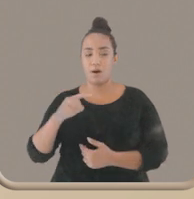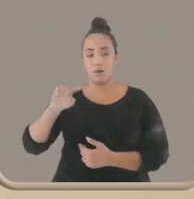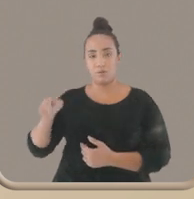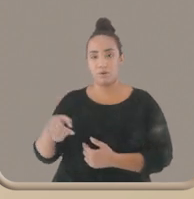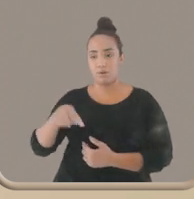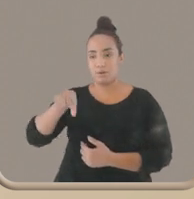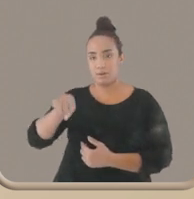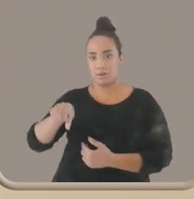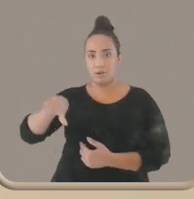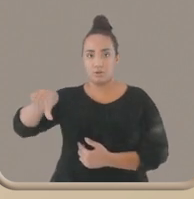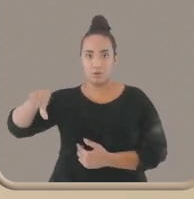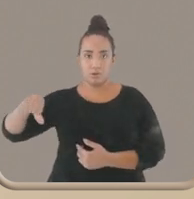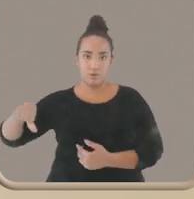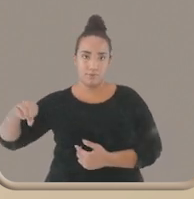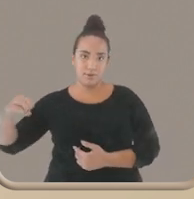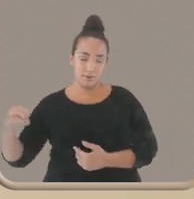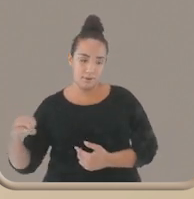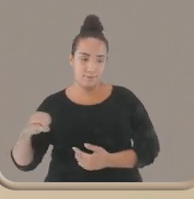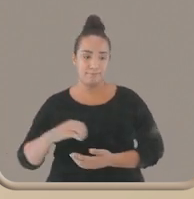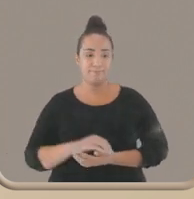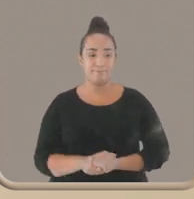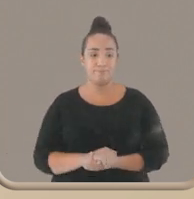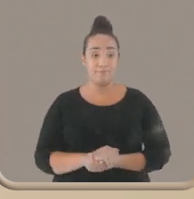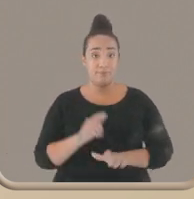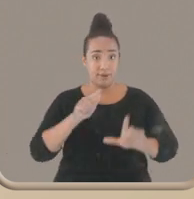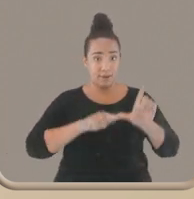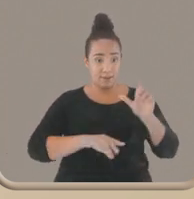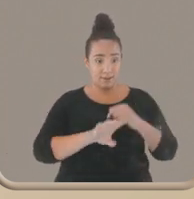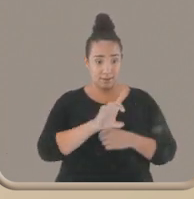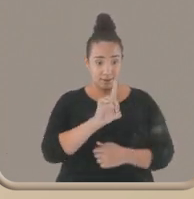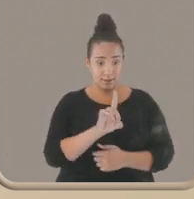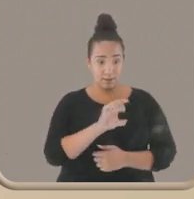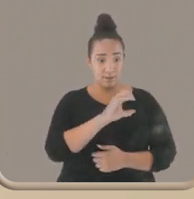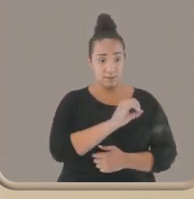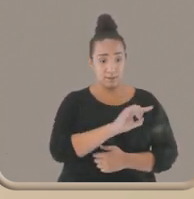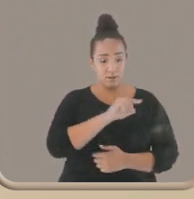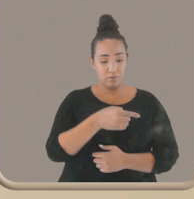4,09 é igual a 4,090. Letra D.